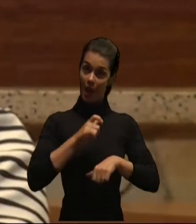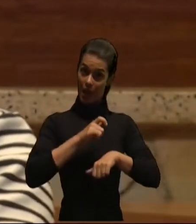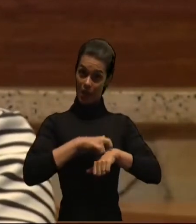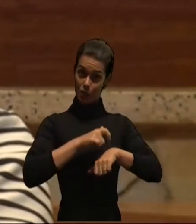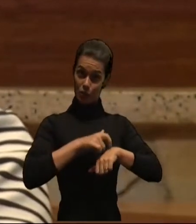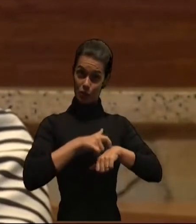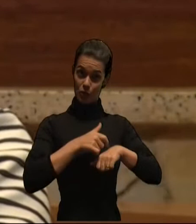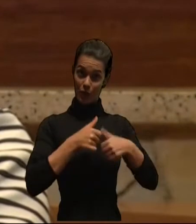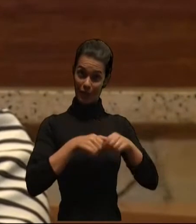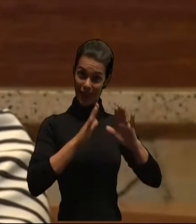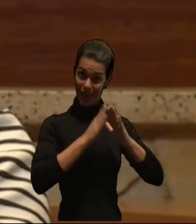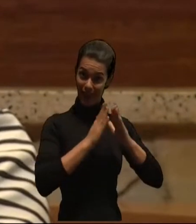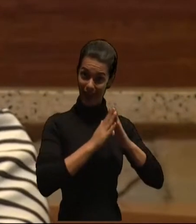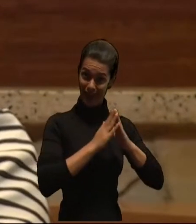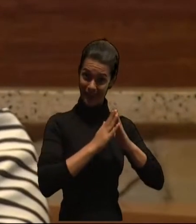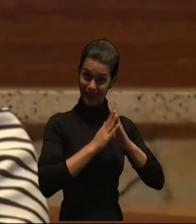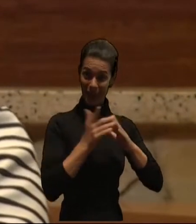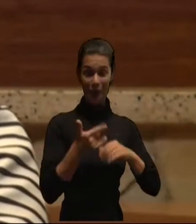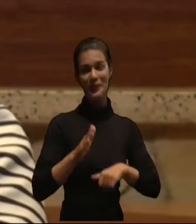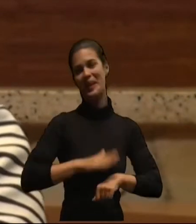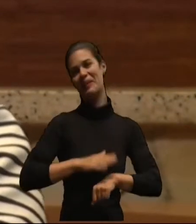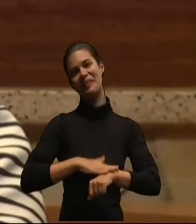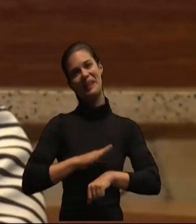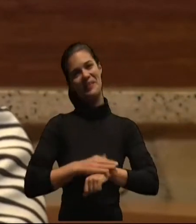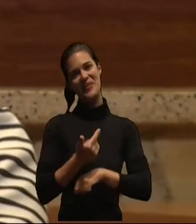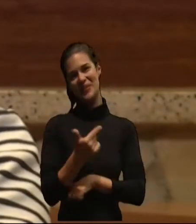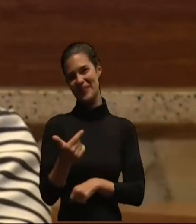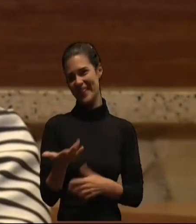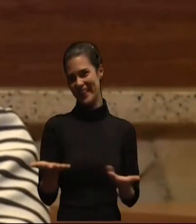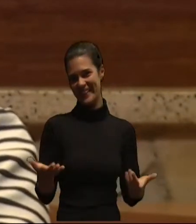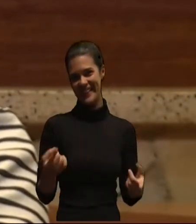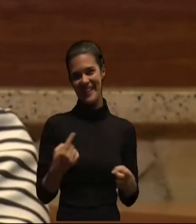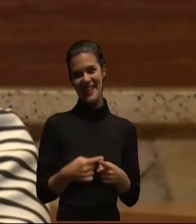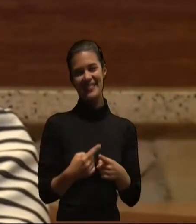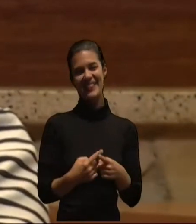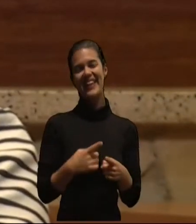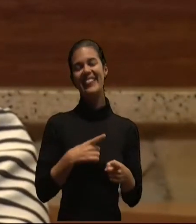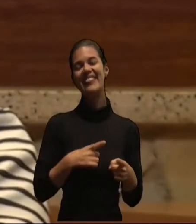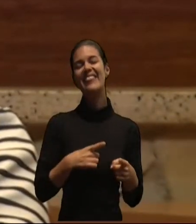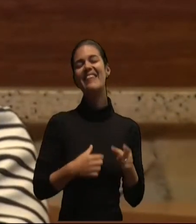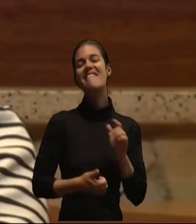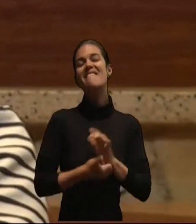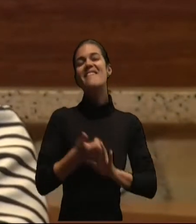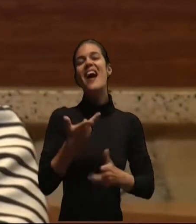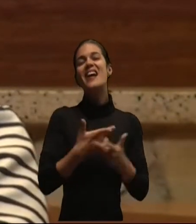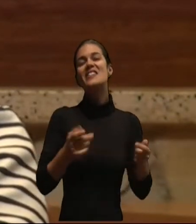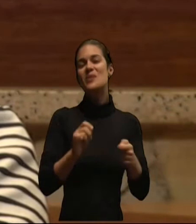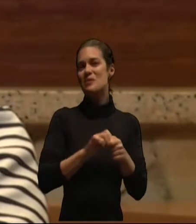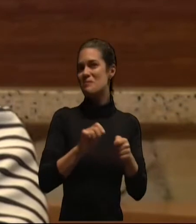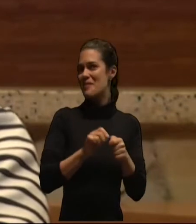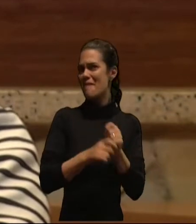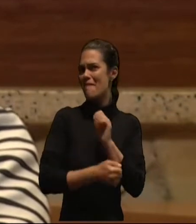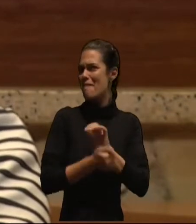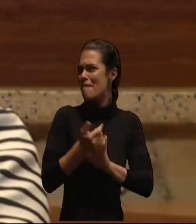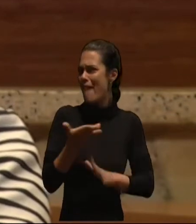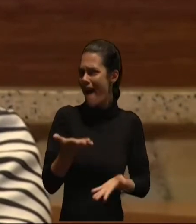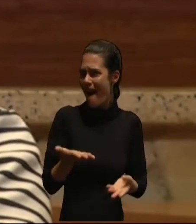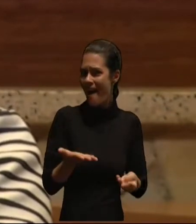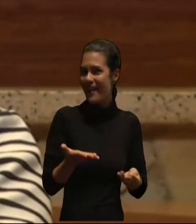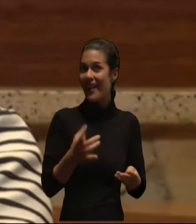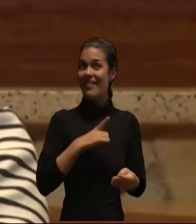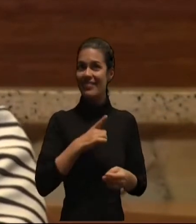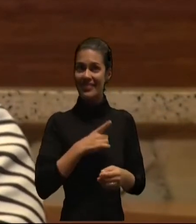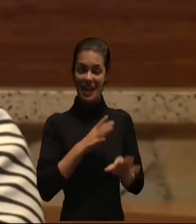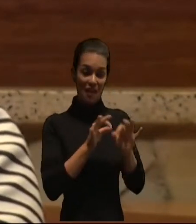confinamento eu não tenho tempo, porque tem tantas coisas a serem feitas, o convívio com a família,